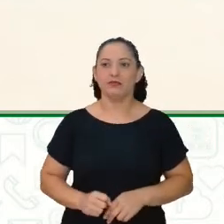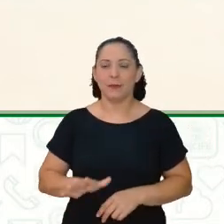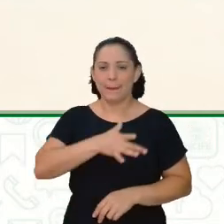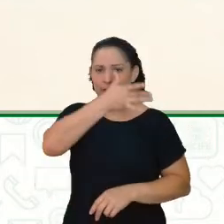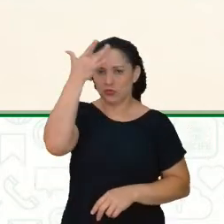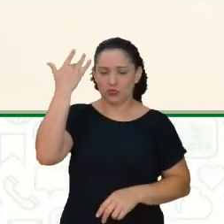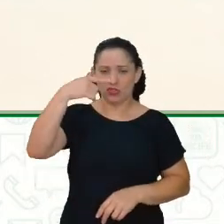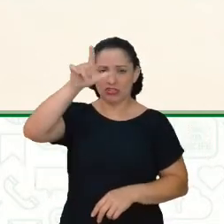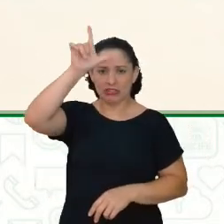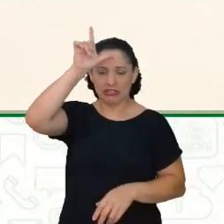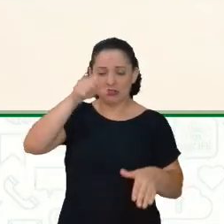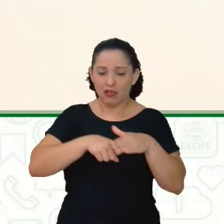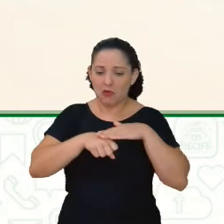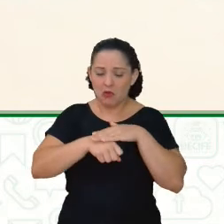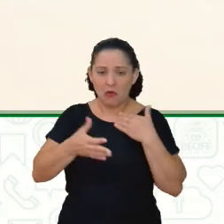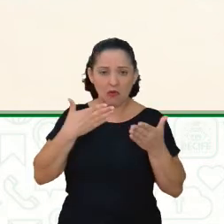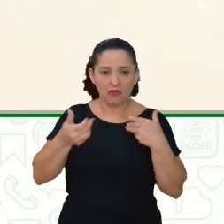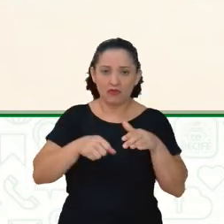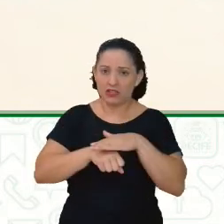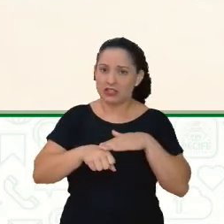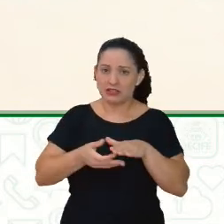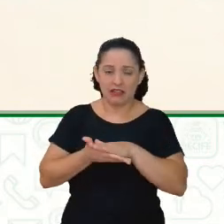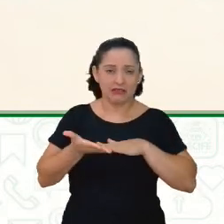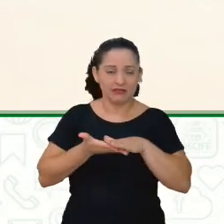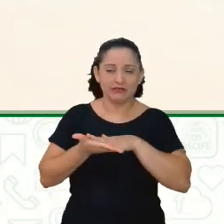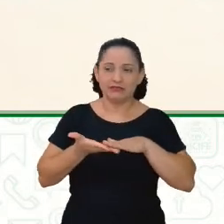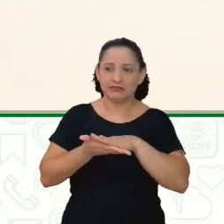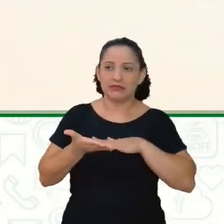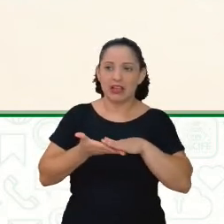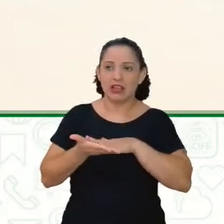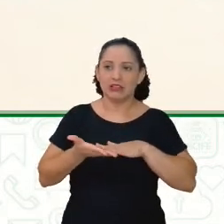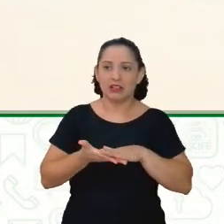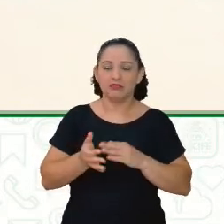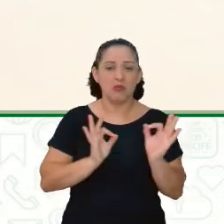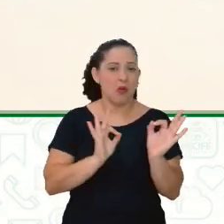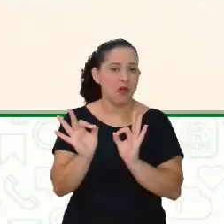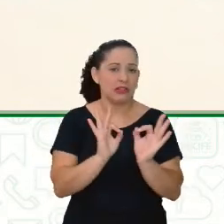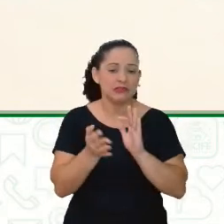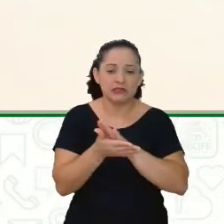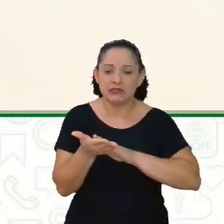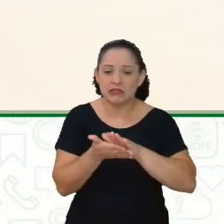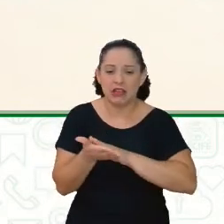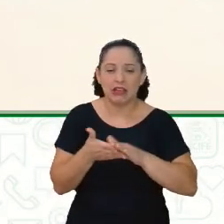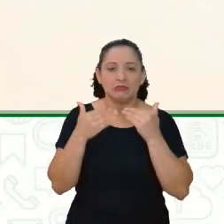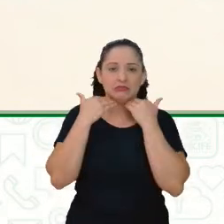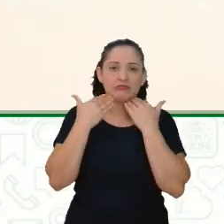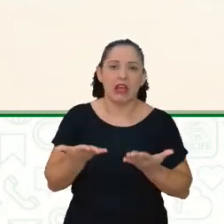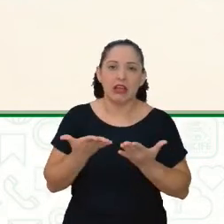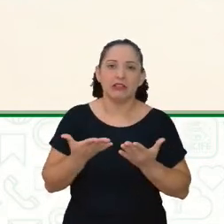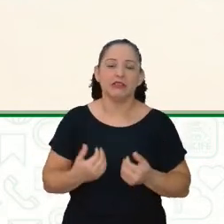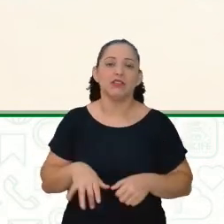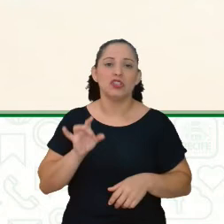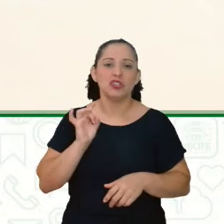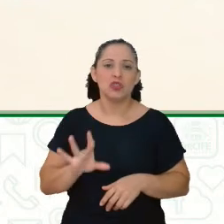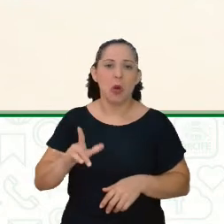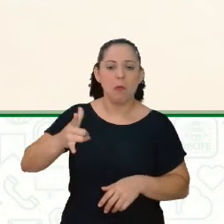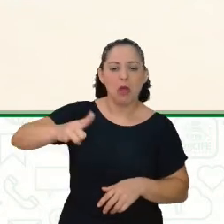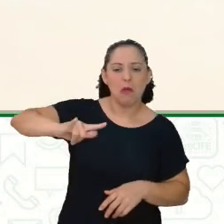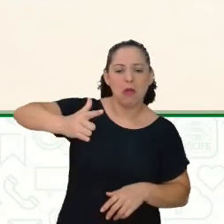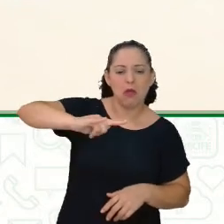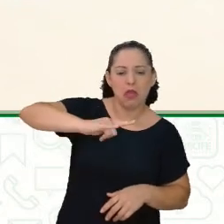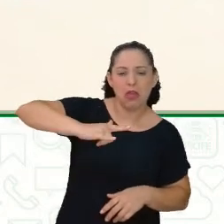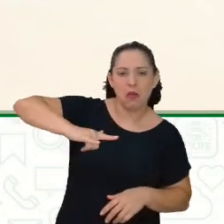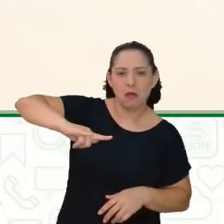agem através do diálogo, mas insistem em impor suas decisões, não organizam as pessoas, manipulam. E hoje a gente está,